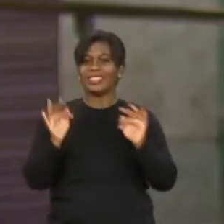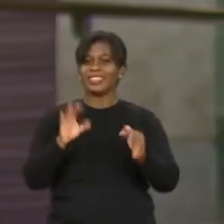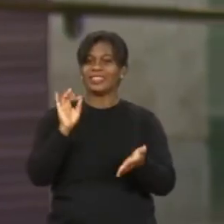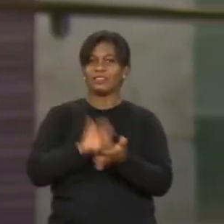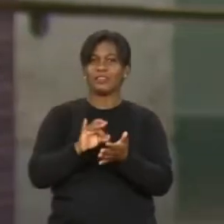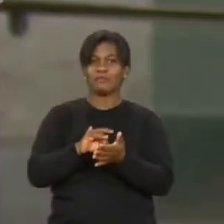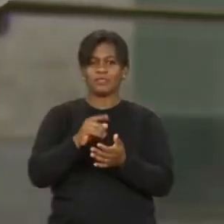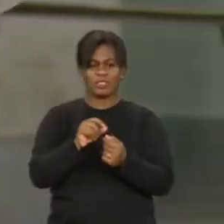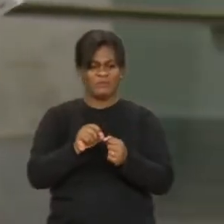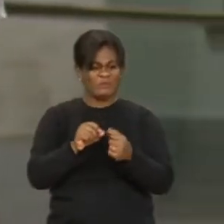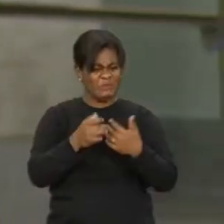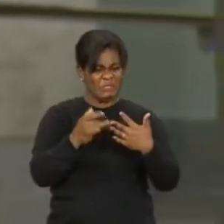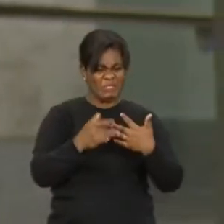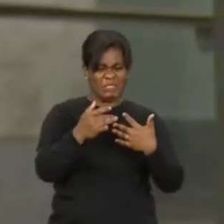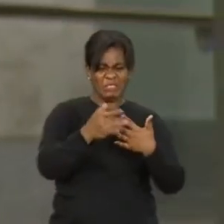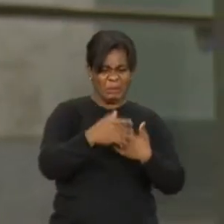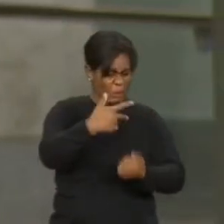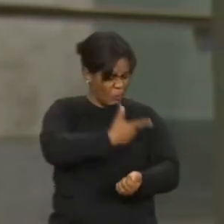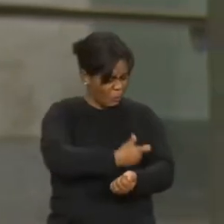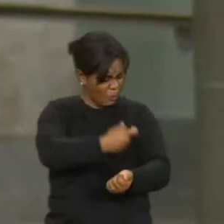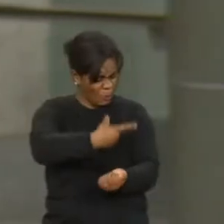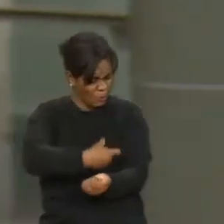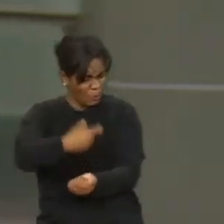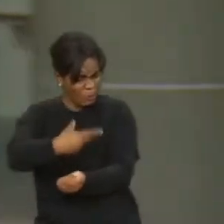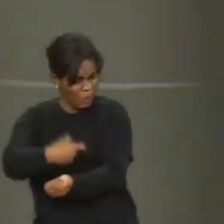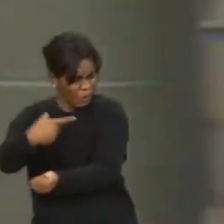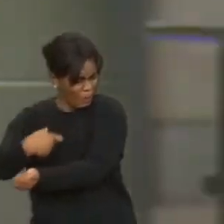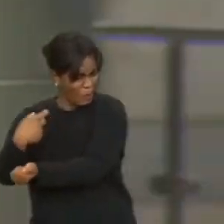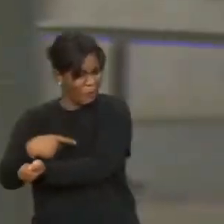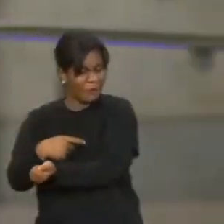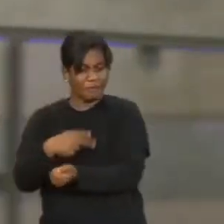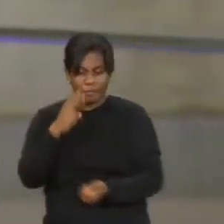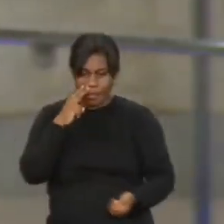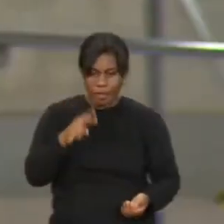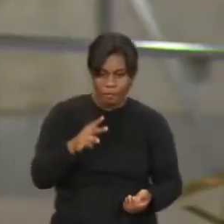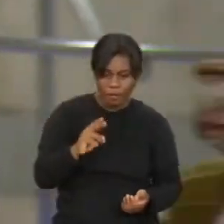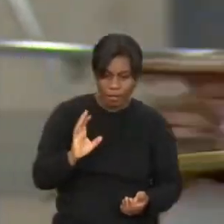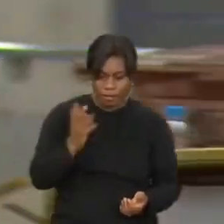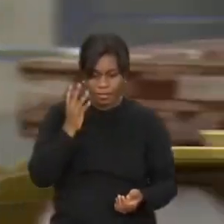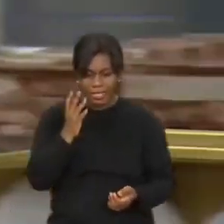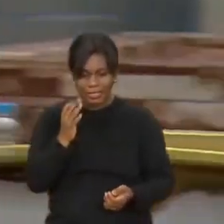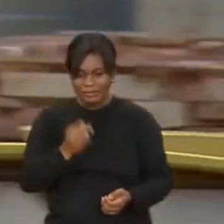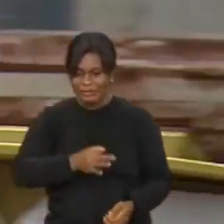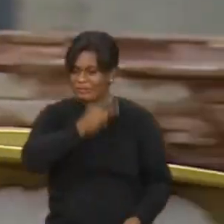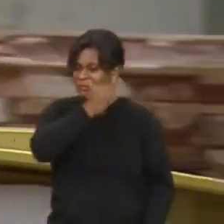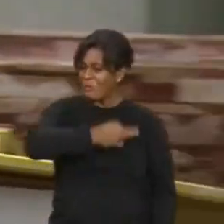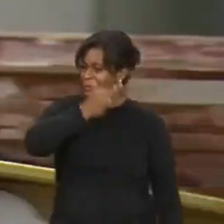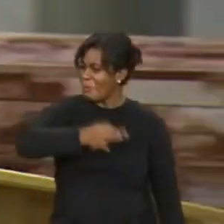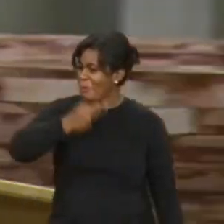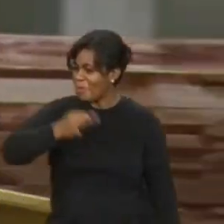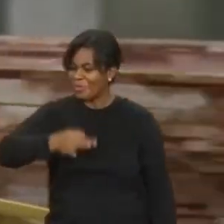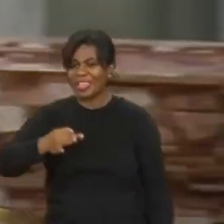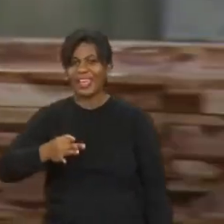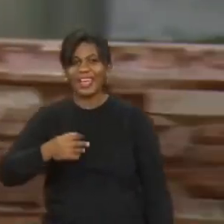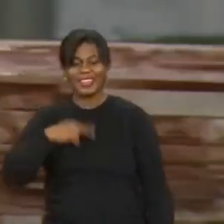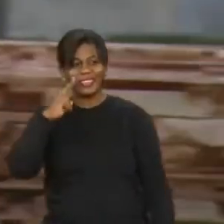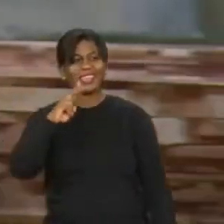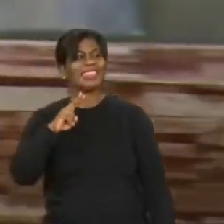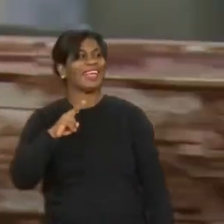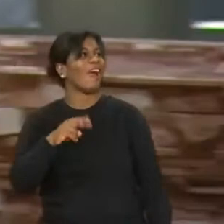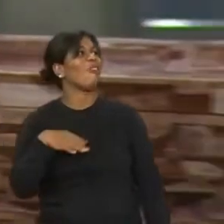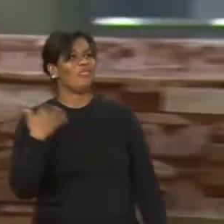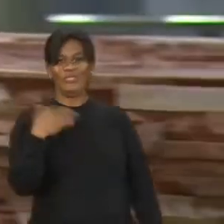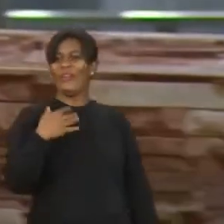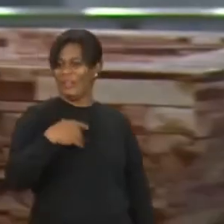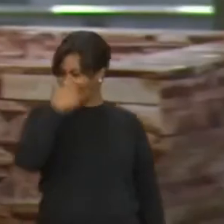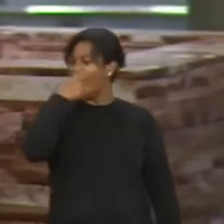faz um batalhão de exame de sangue, aí dá tudo certo. Como é que você fica? Poxa, foi aprovado. O médico,